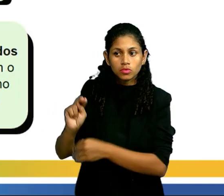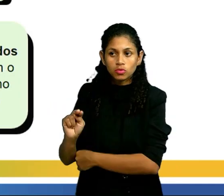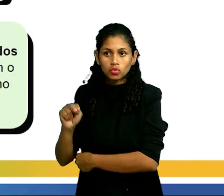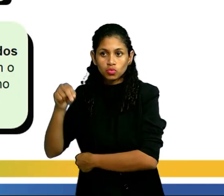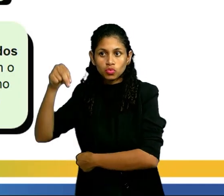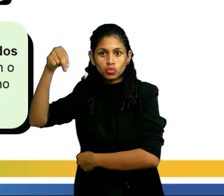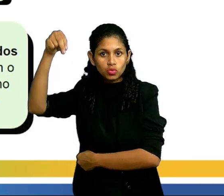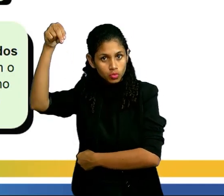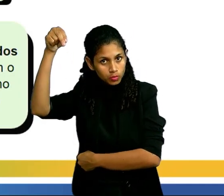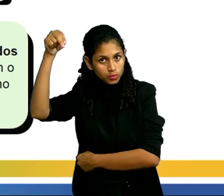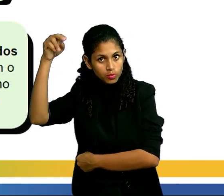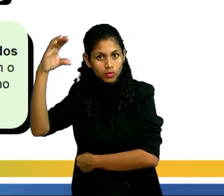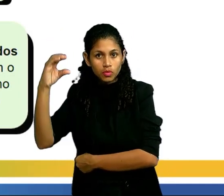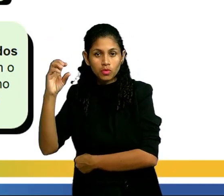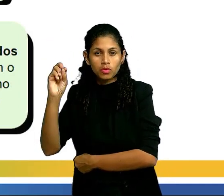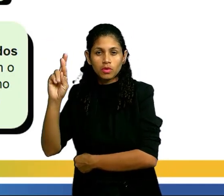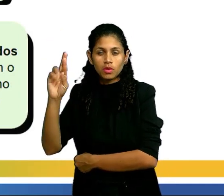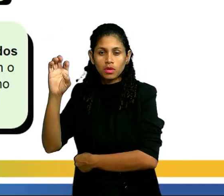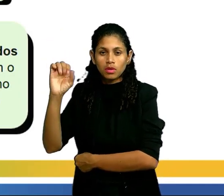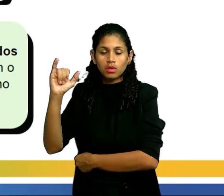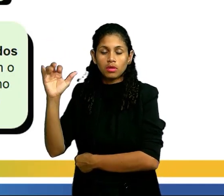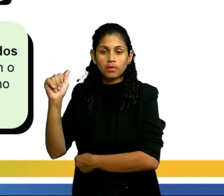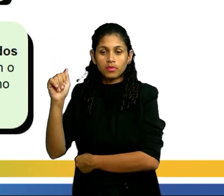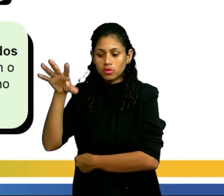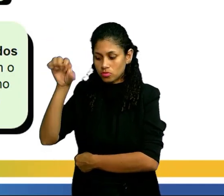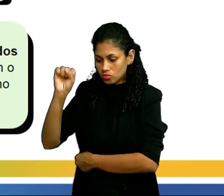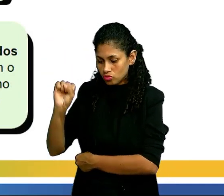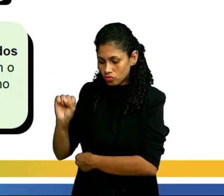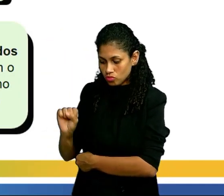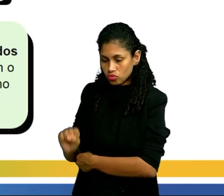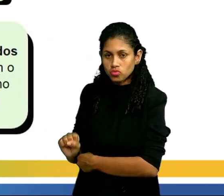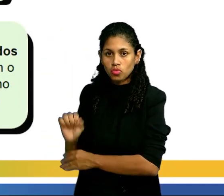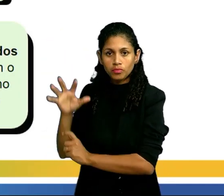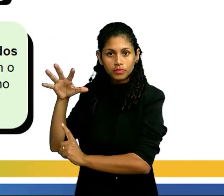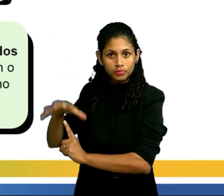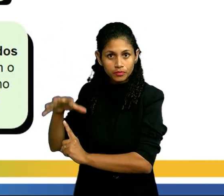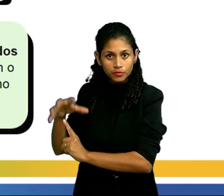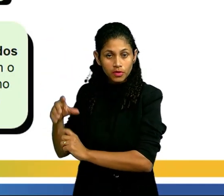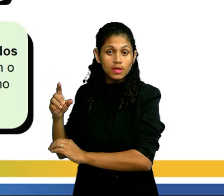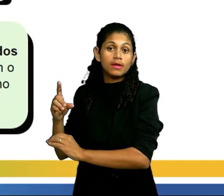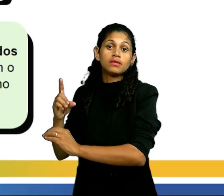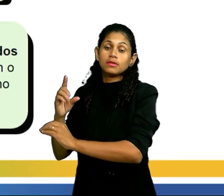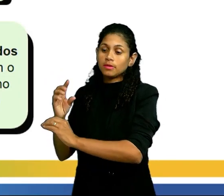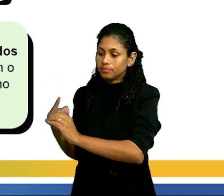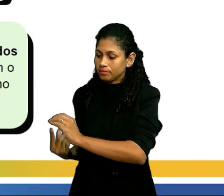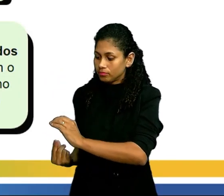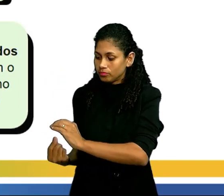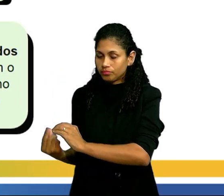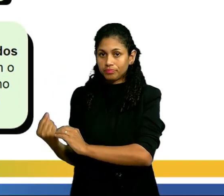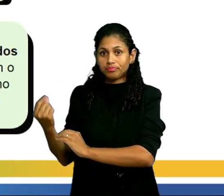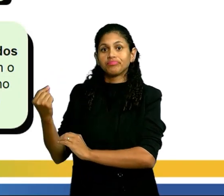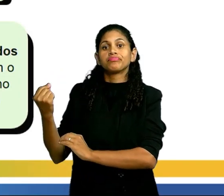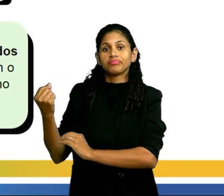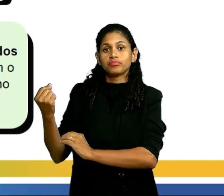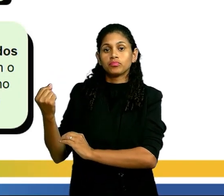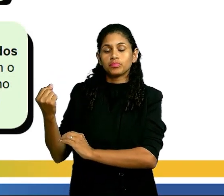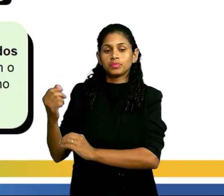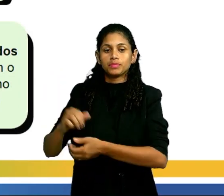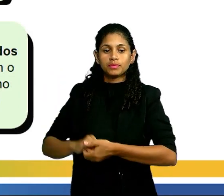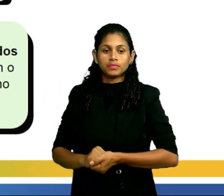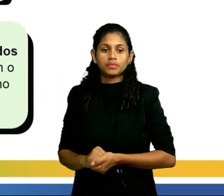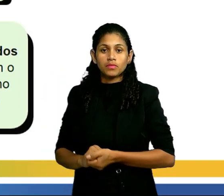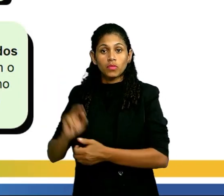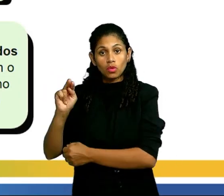da Coreia estaria sob influência comunista e a parte sul sob influência capitalista. E o mesmo aconteceu, né? A